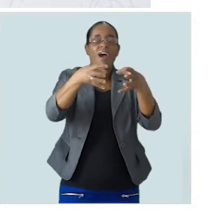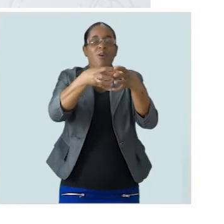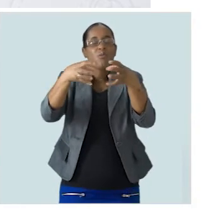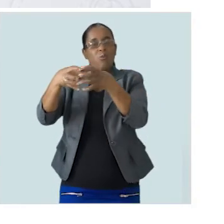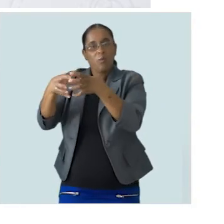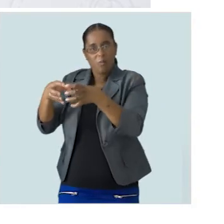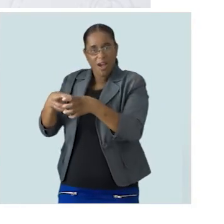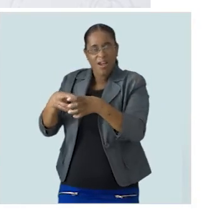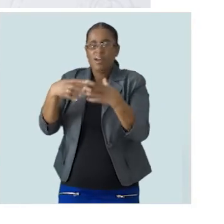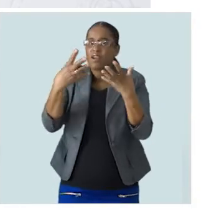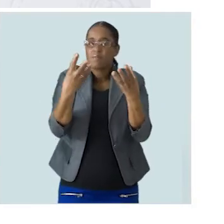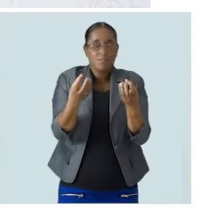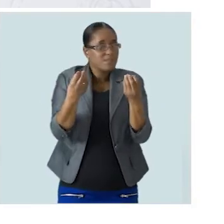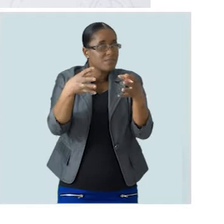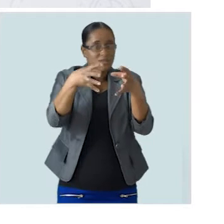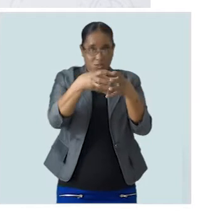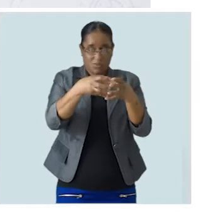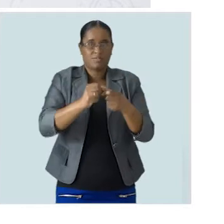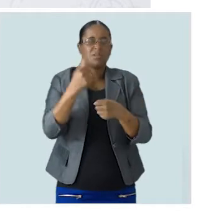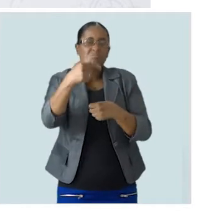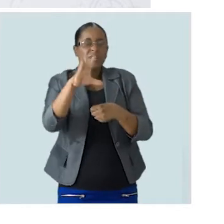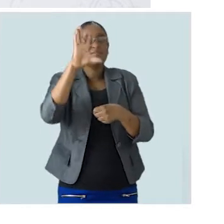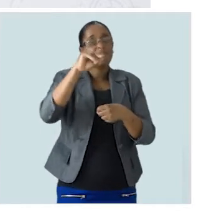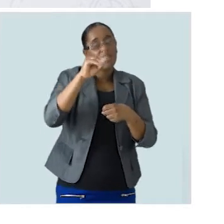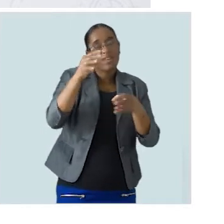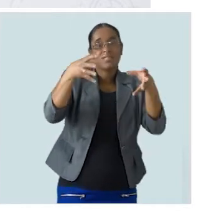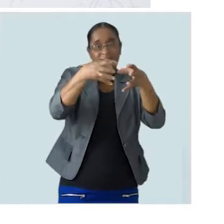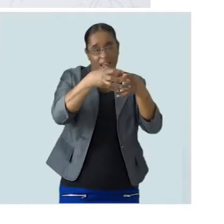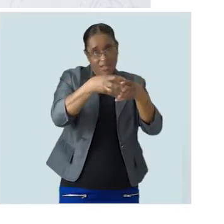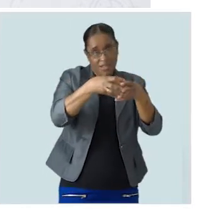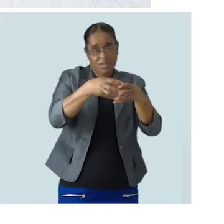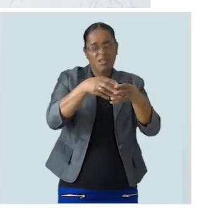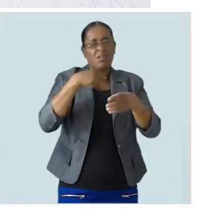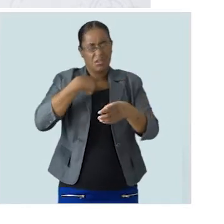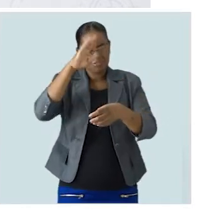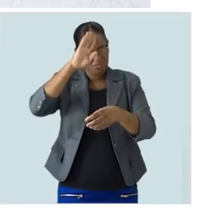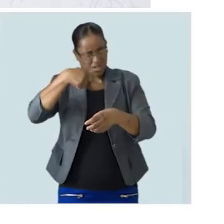agrupadas em várias classes. Temos 10 classes e tenho a certeza que vocês já